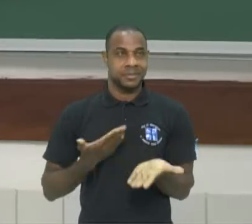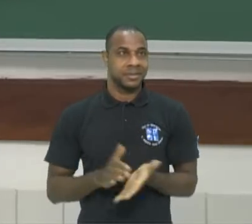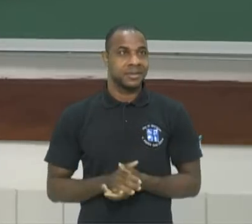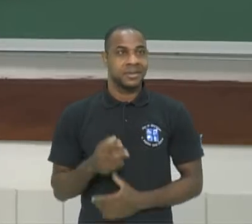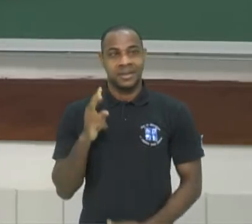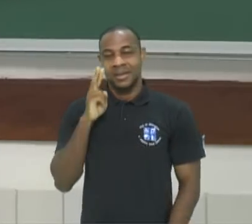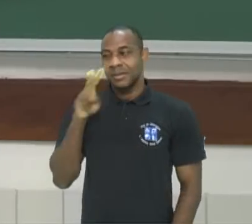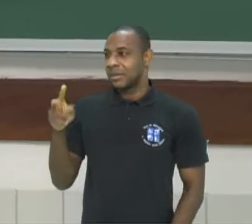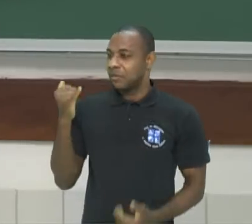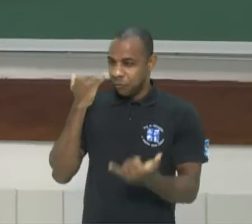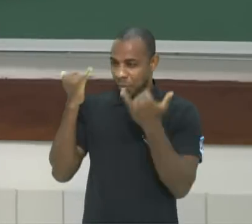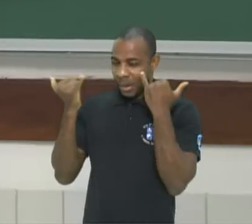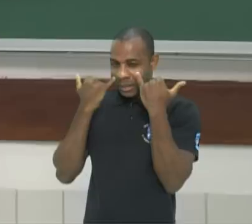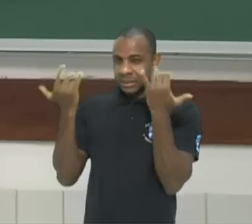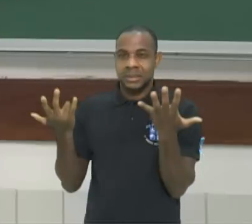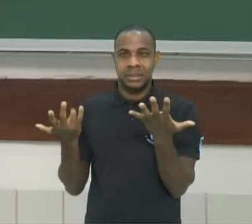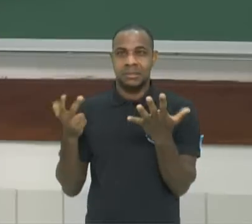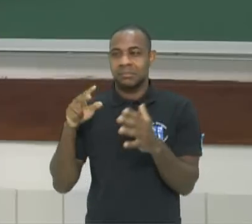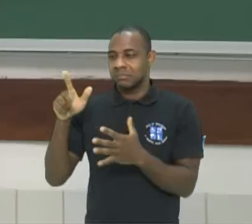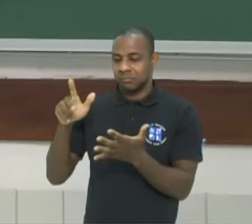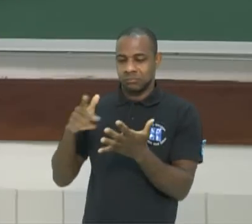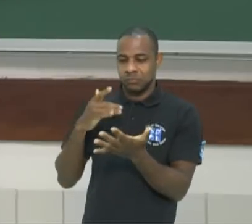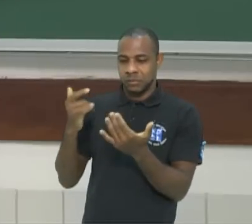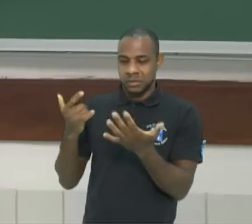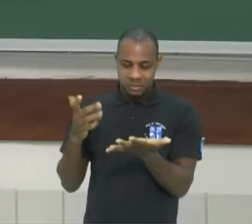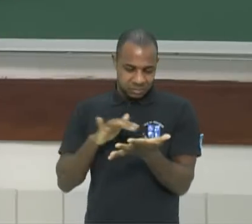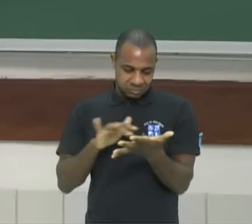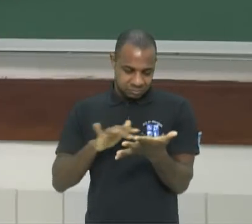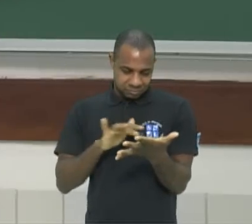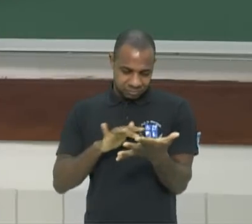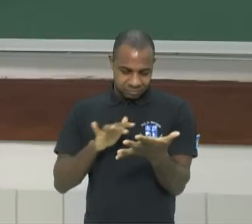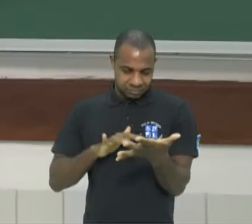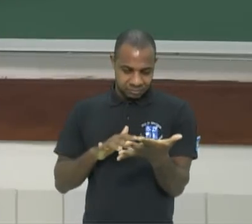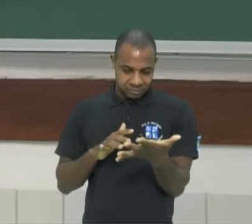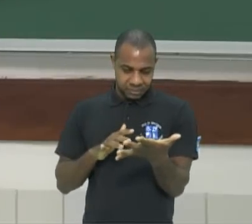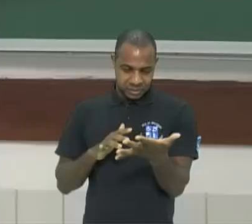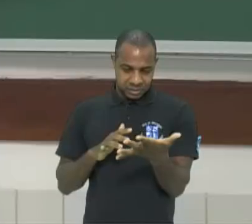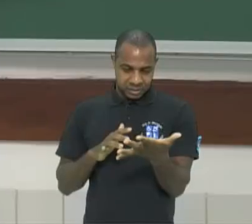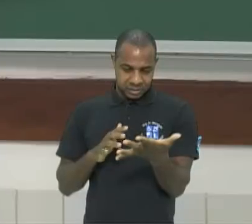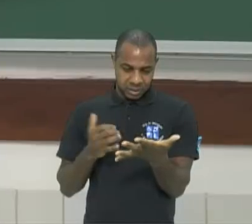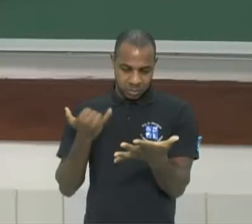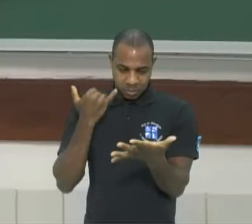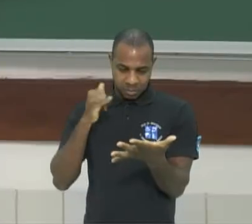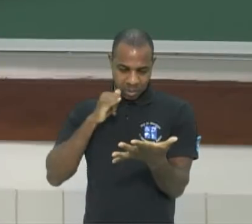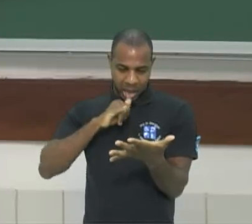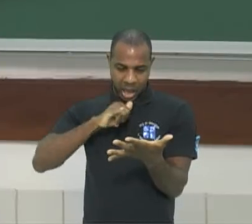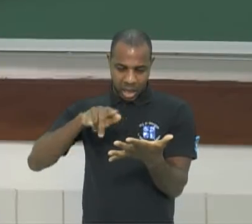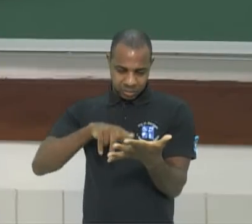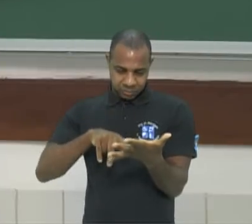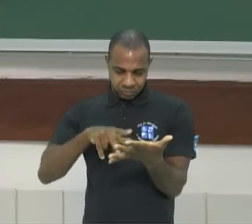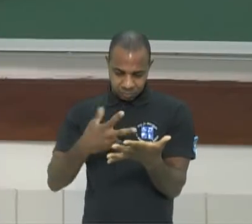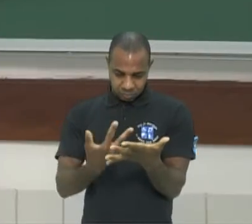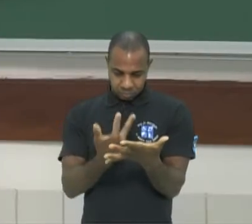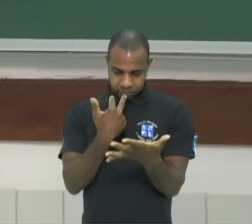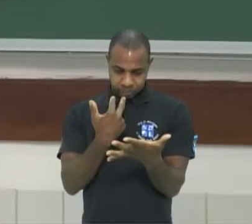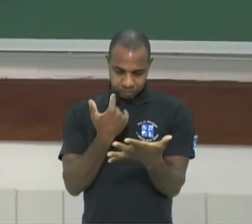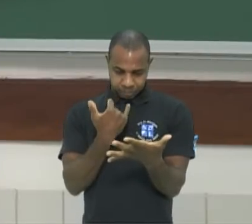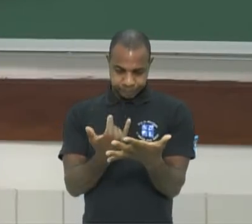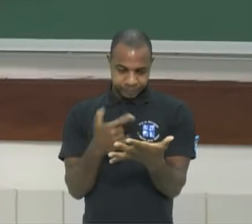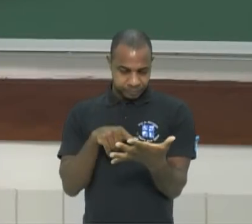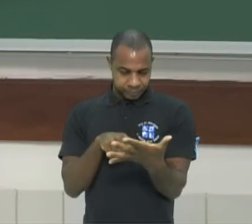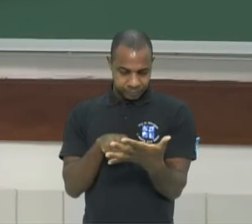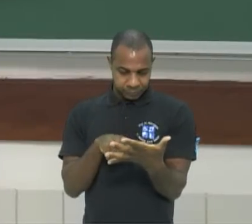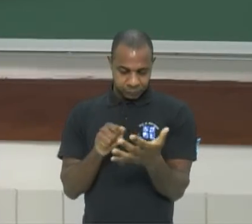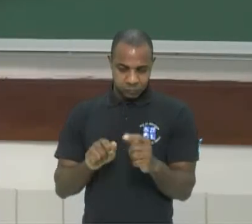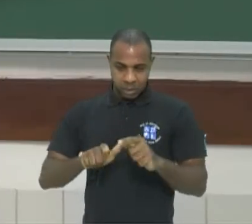vendo lá algumas informações no meu celular, de repente aparece uma notícia, me chamou a atenção, eu vou abrir